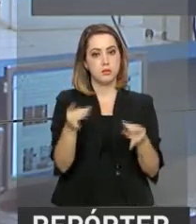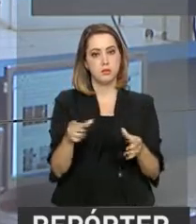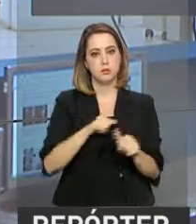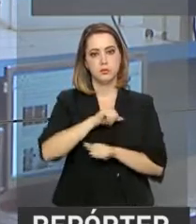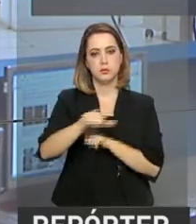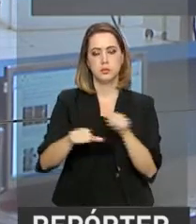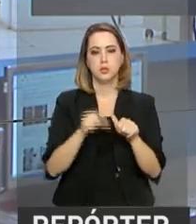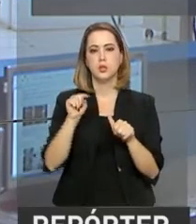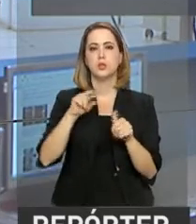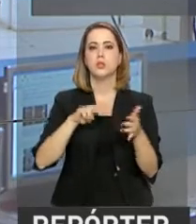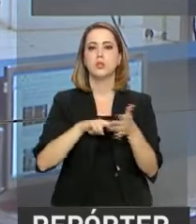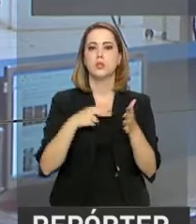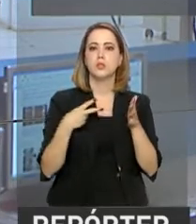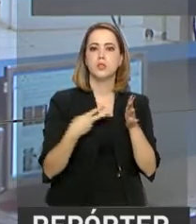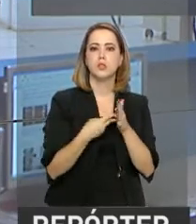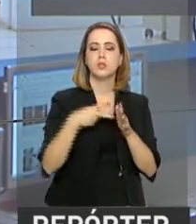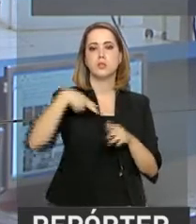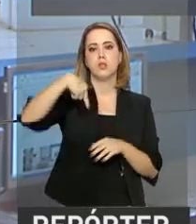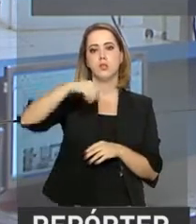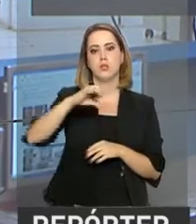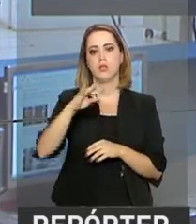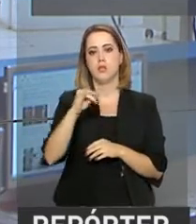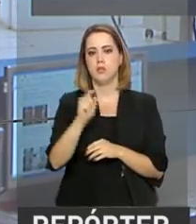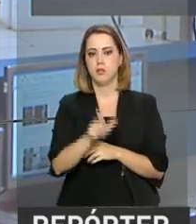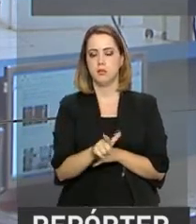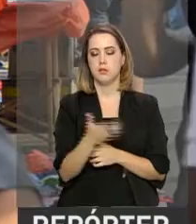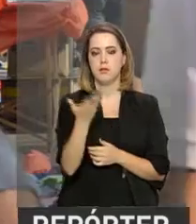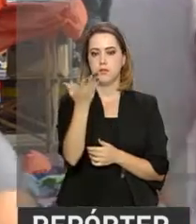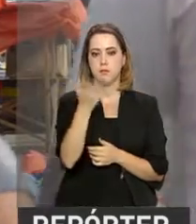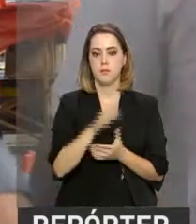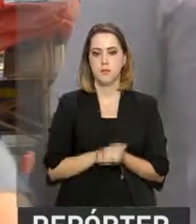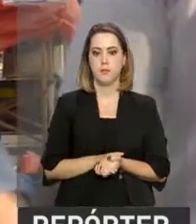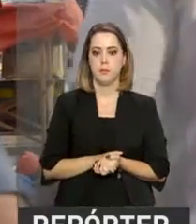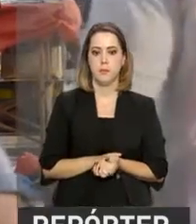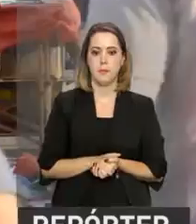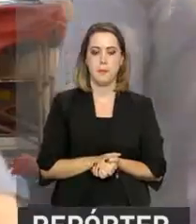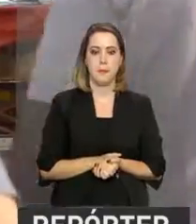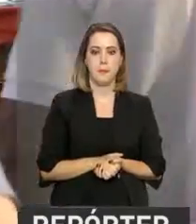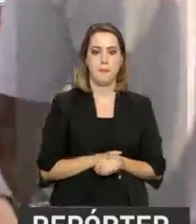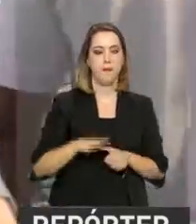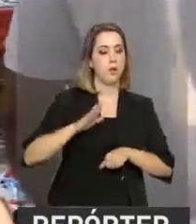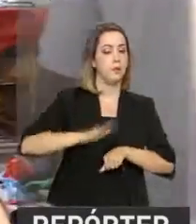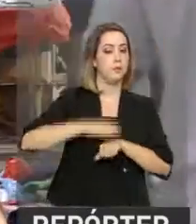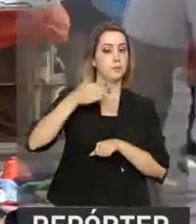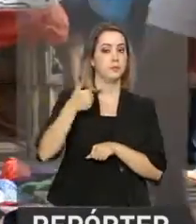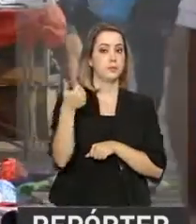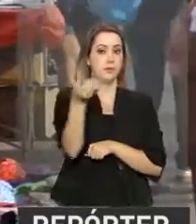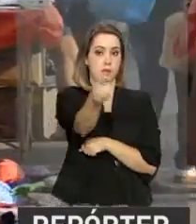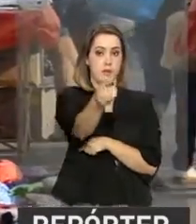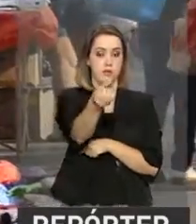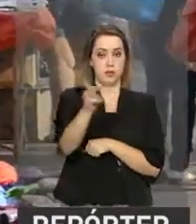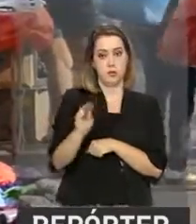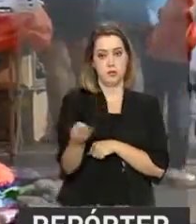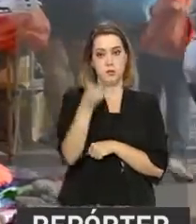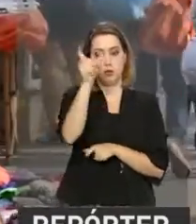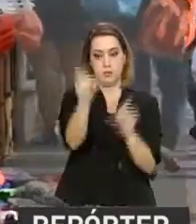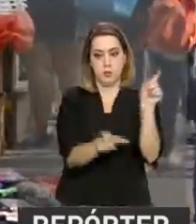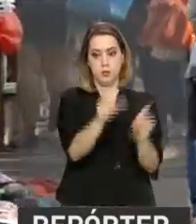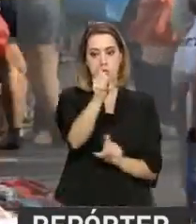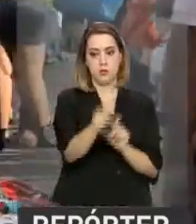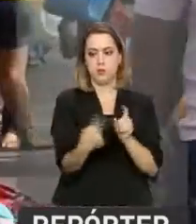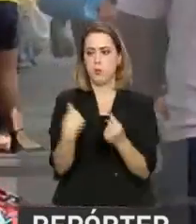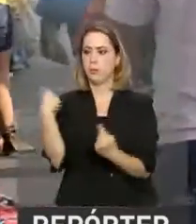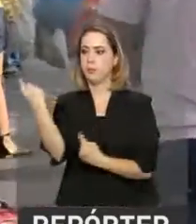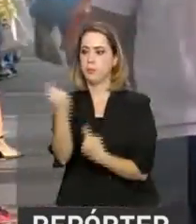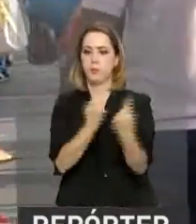e o que ela significa a repórter natália melo mais de 16 milhões de brasileiros estão pelas